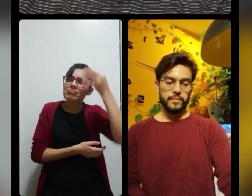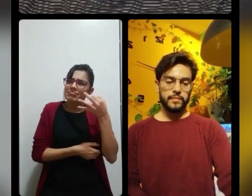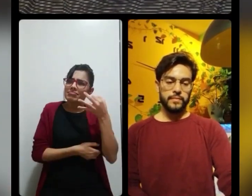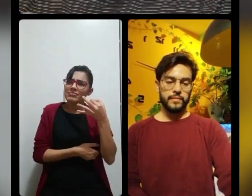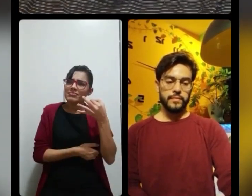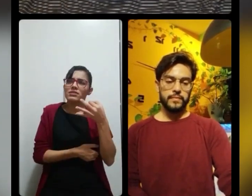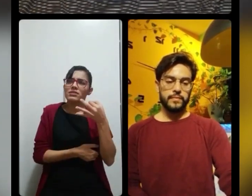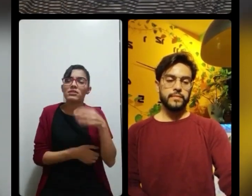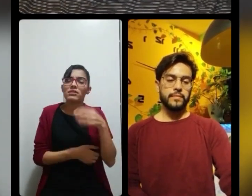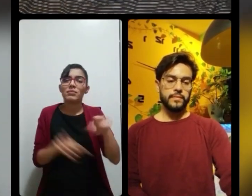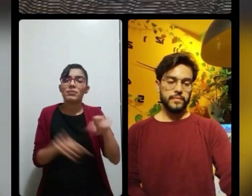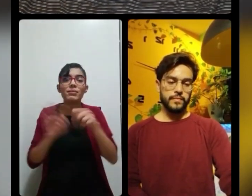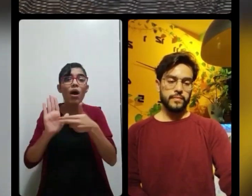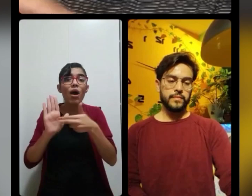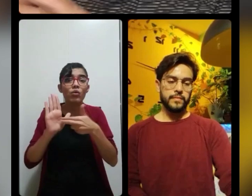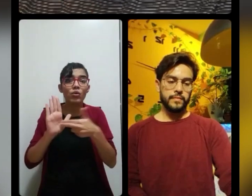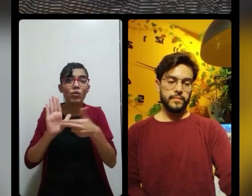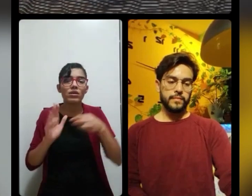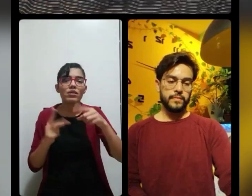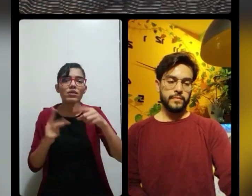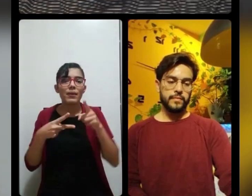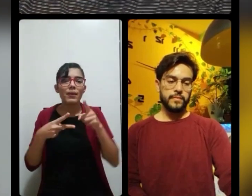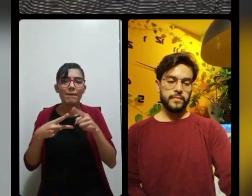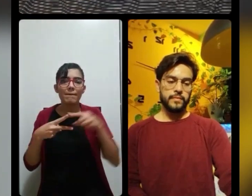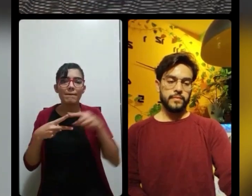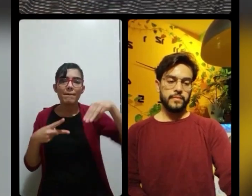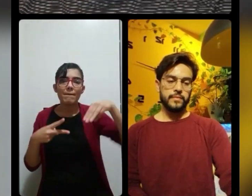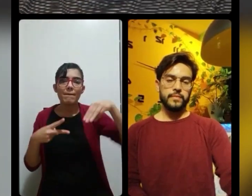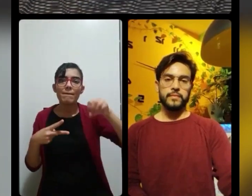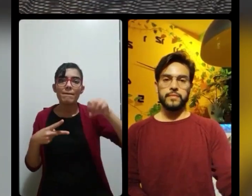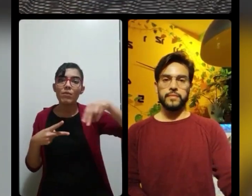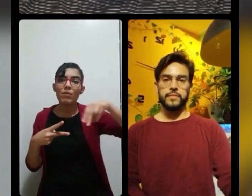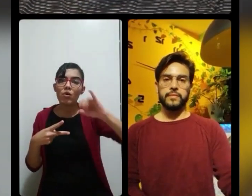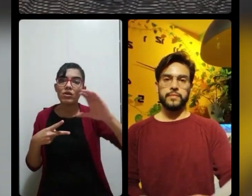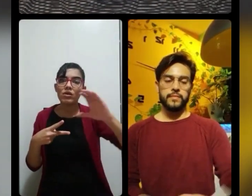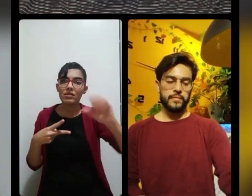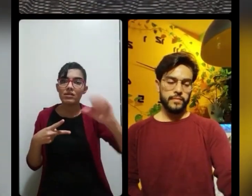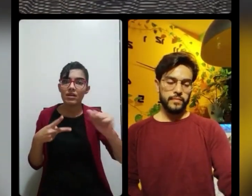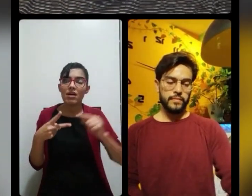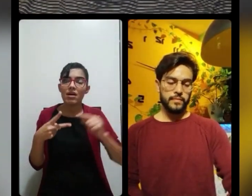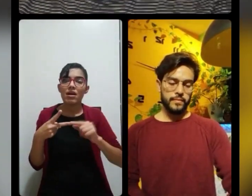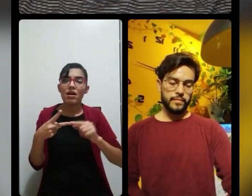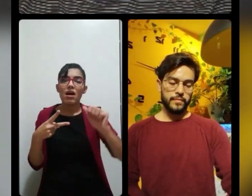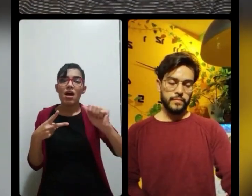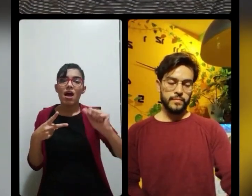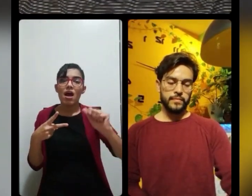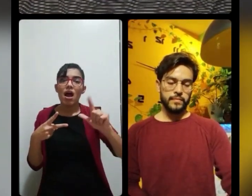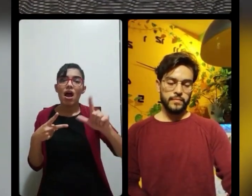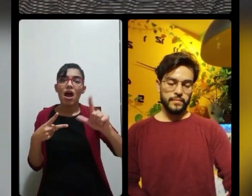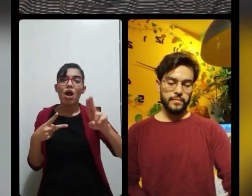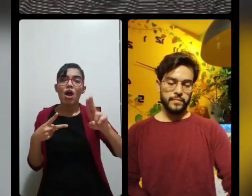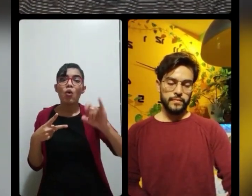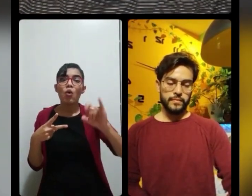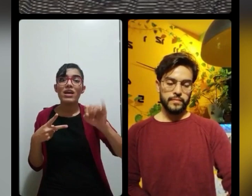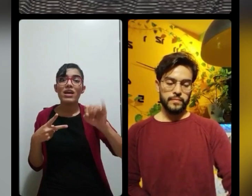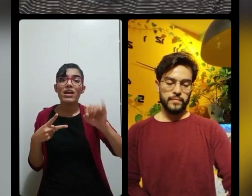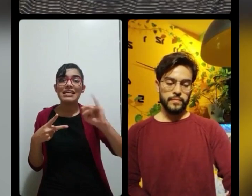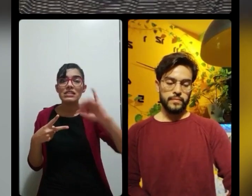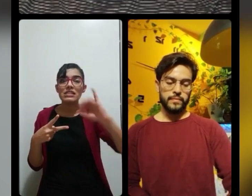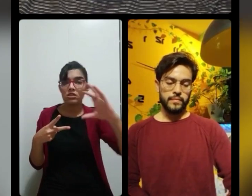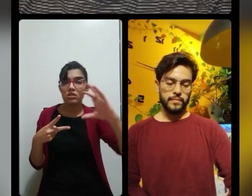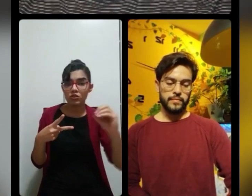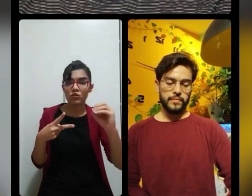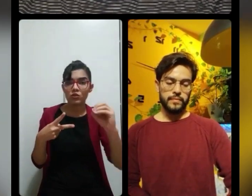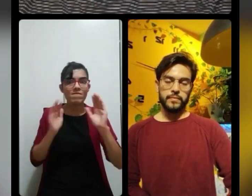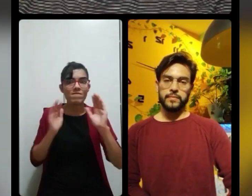o Aloysio Trinta. Eles têm um capítulo dedicado a essa visão pioneira de Cascudo, através do